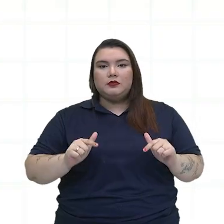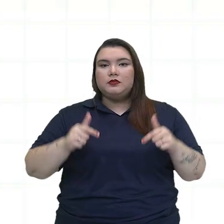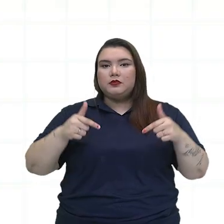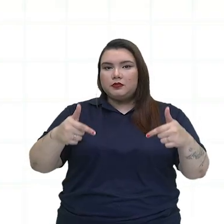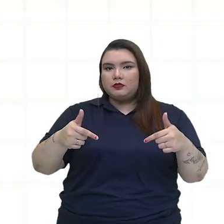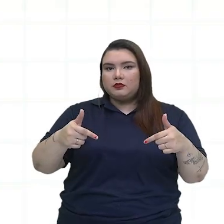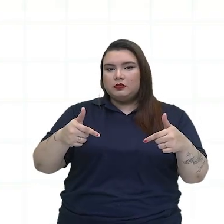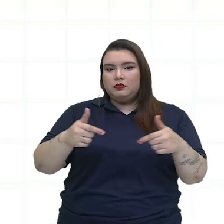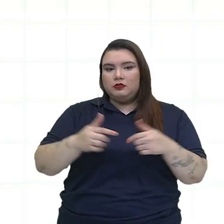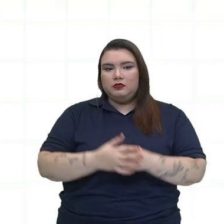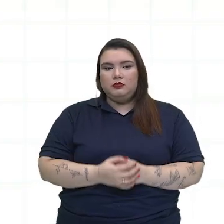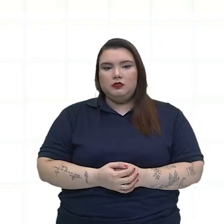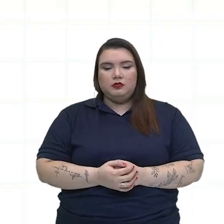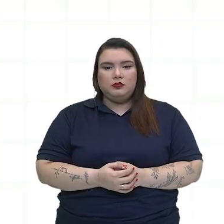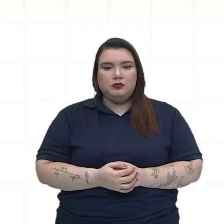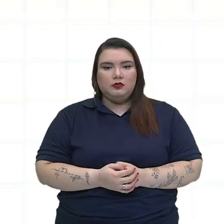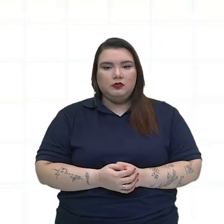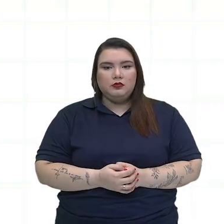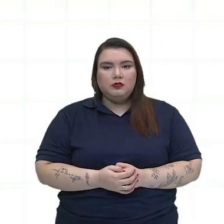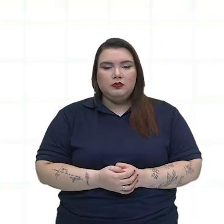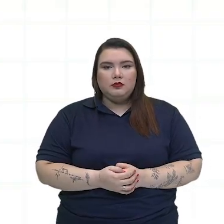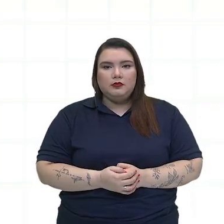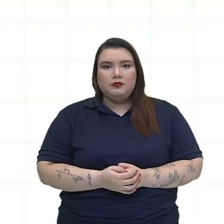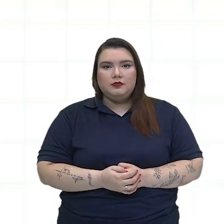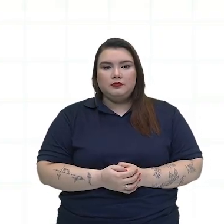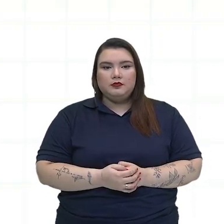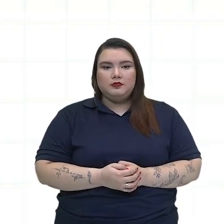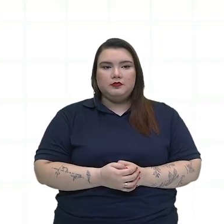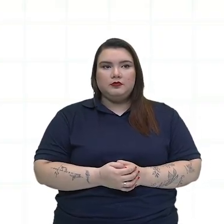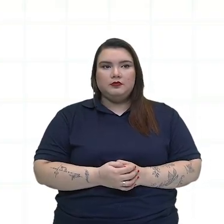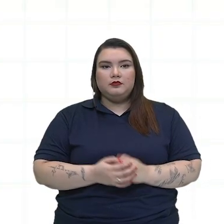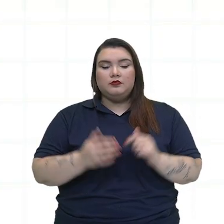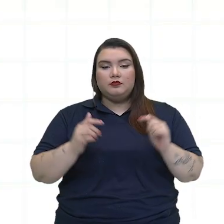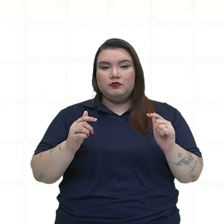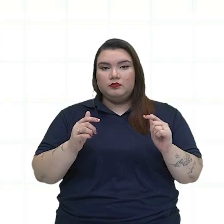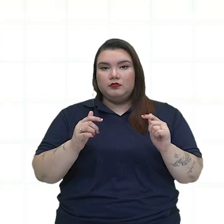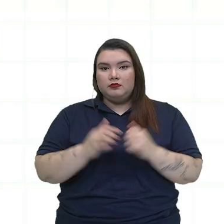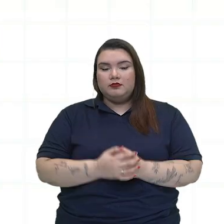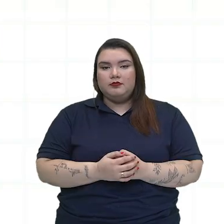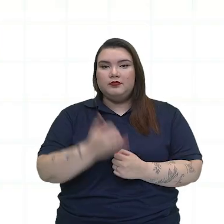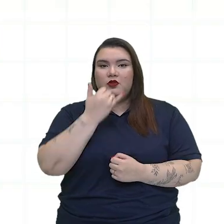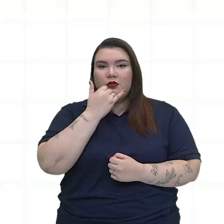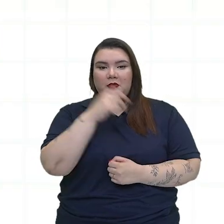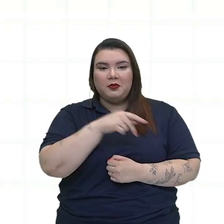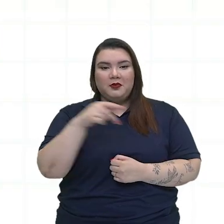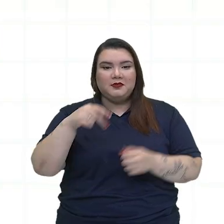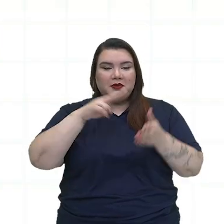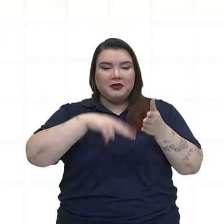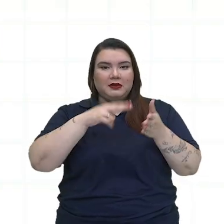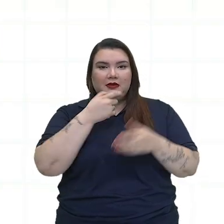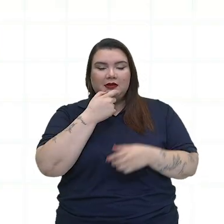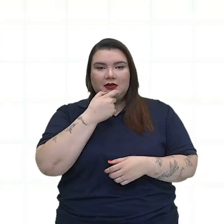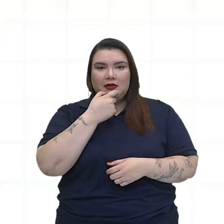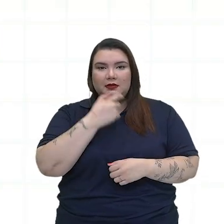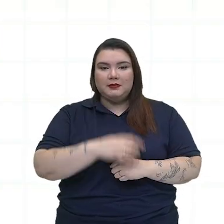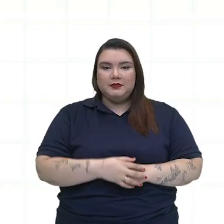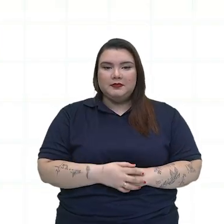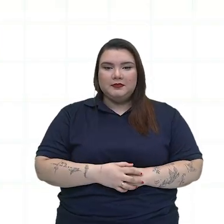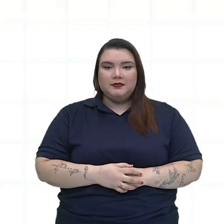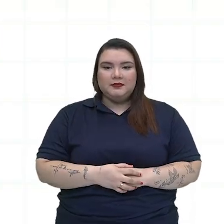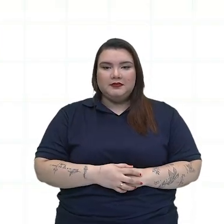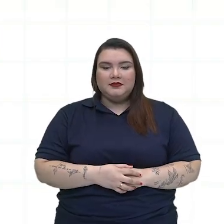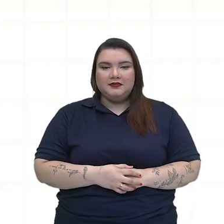de ação. Action verb. Action verbs describe what